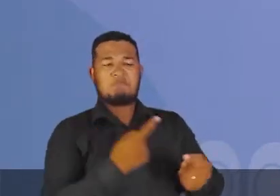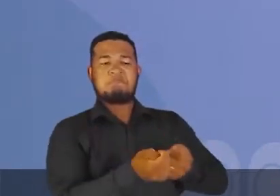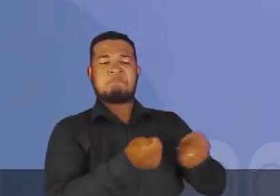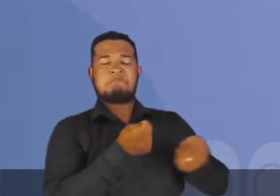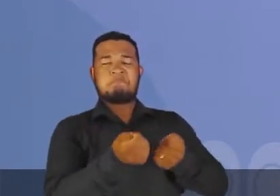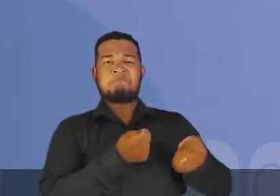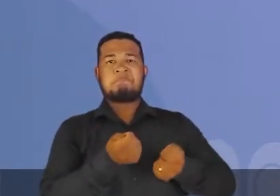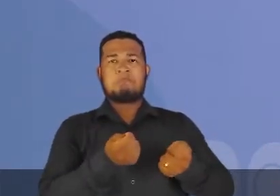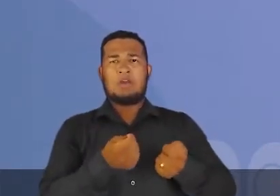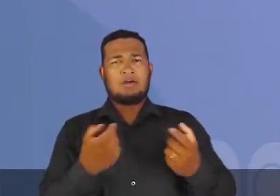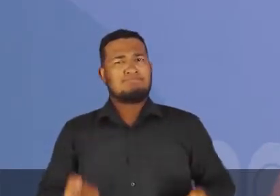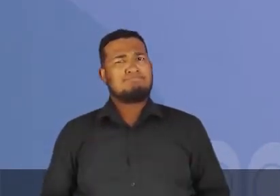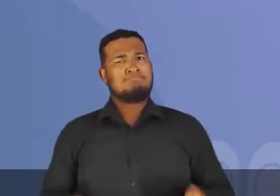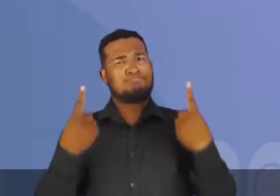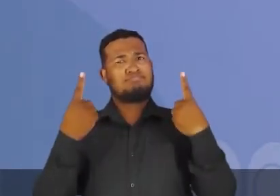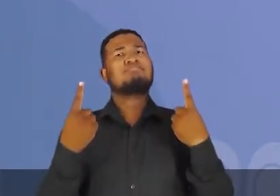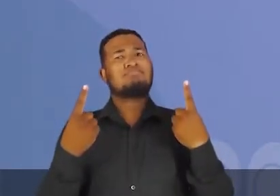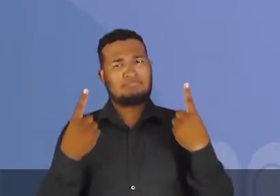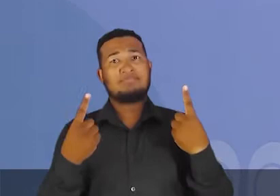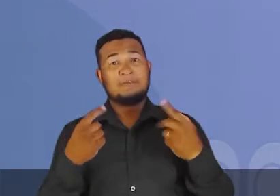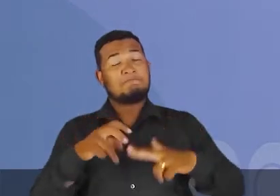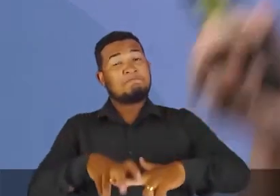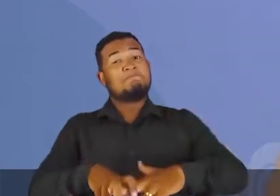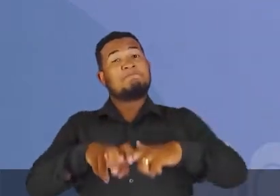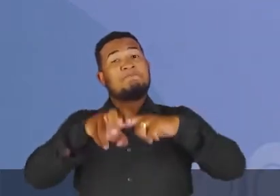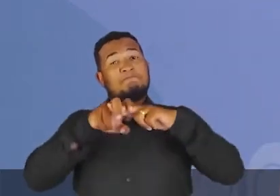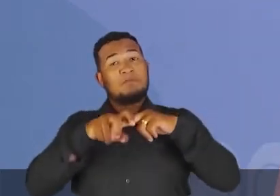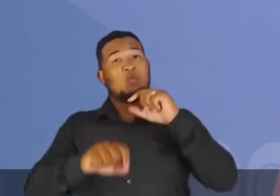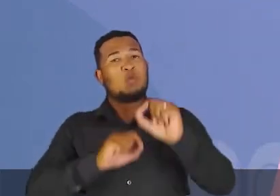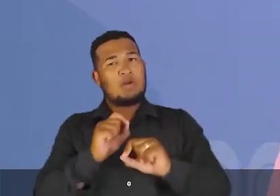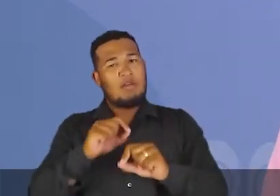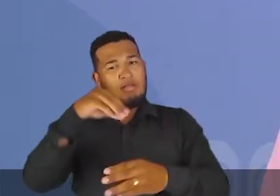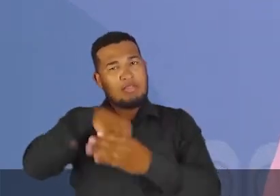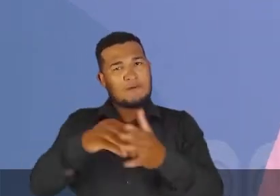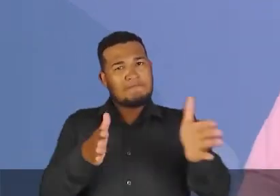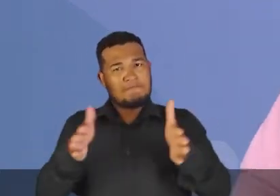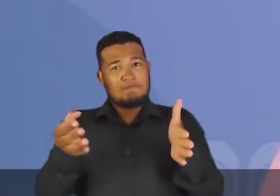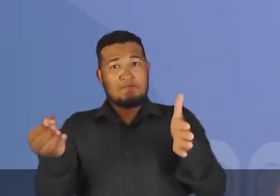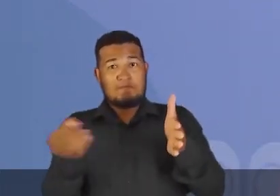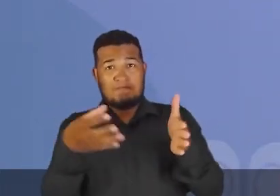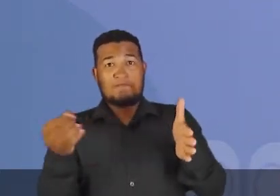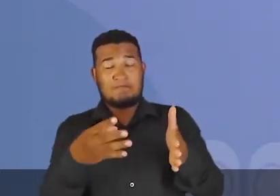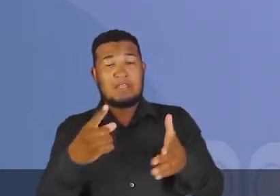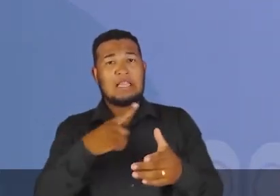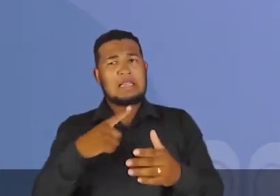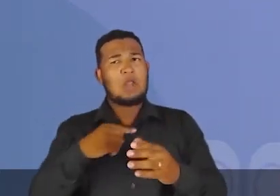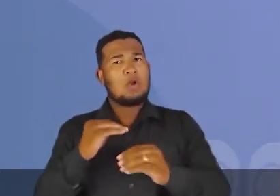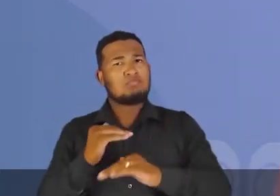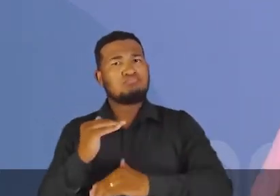absurdo gigantesco. Então, na modernidade, vai ser